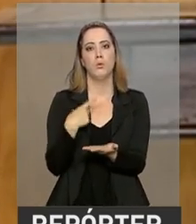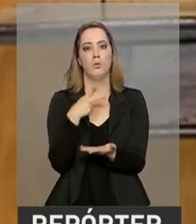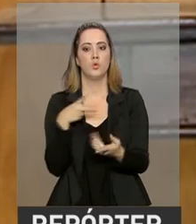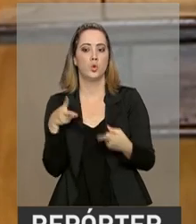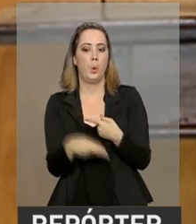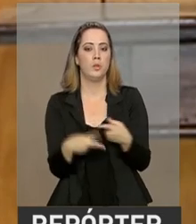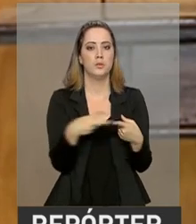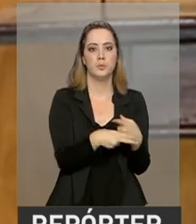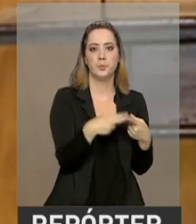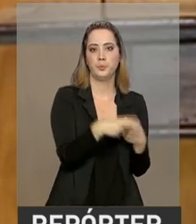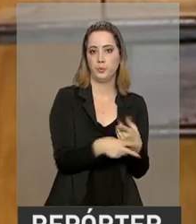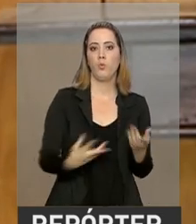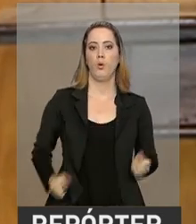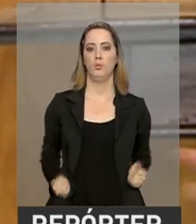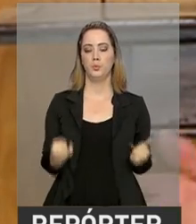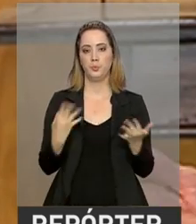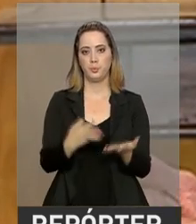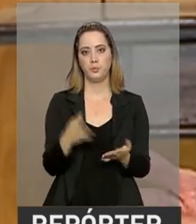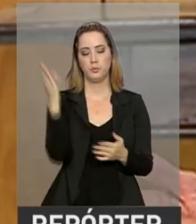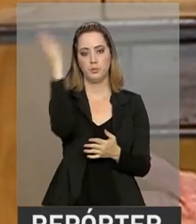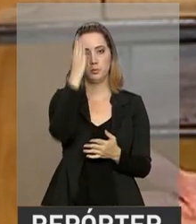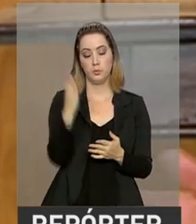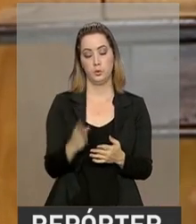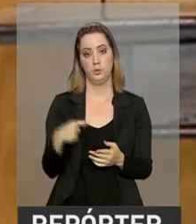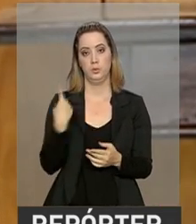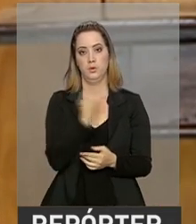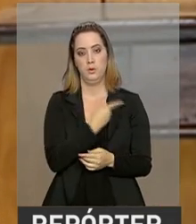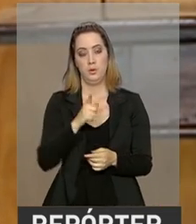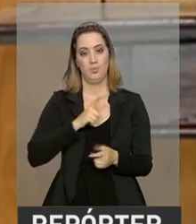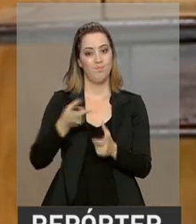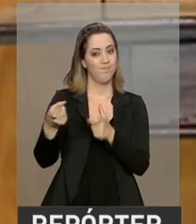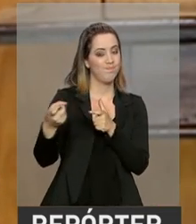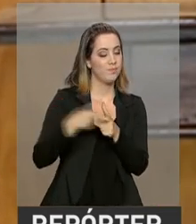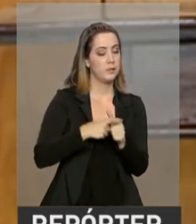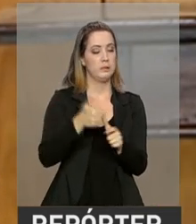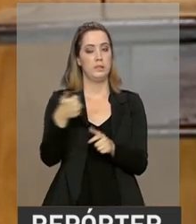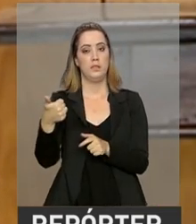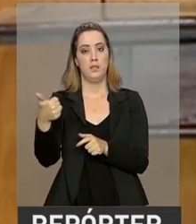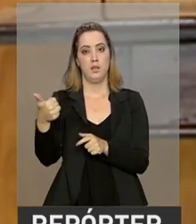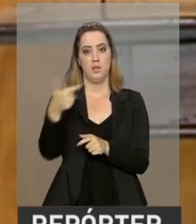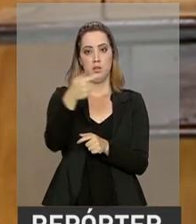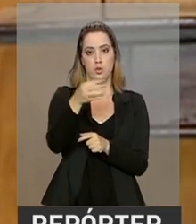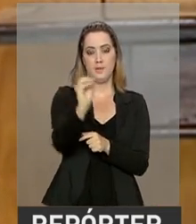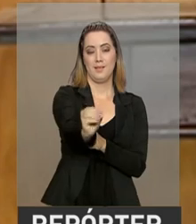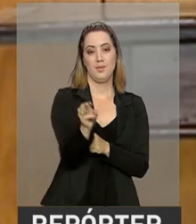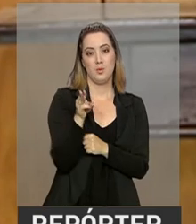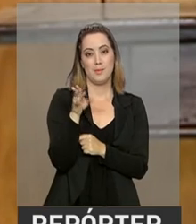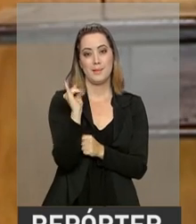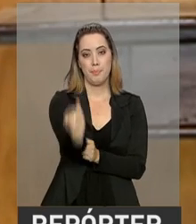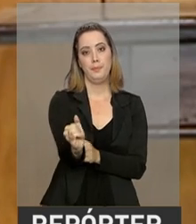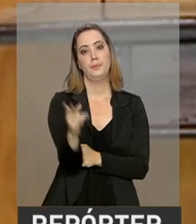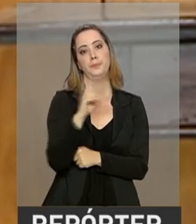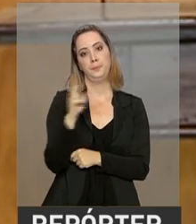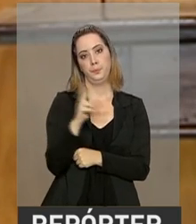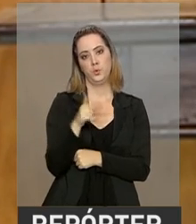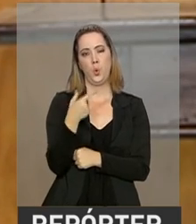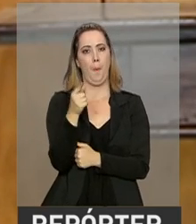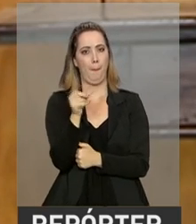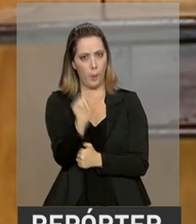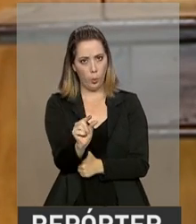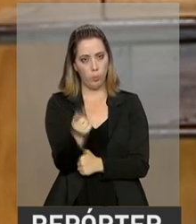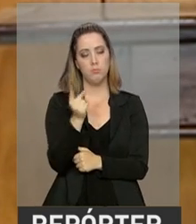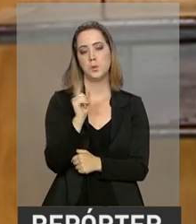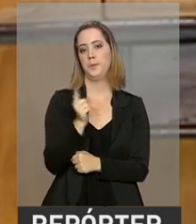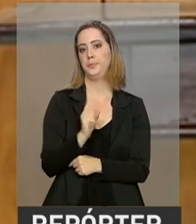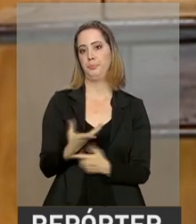você diminui os gastos ora o Brasil nós temos um déficit você sabe de r70 bilhões de reais não é pouca coisa não